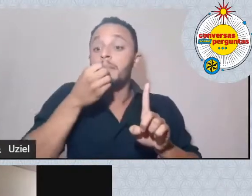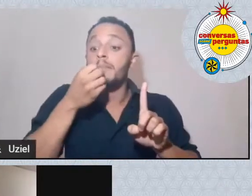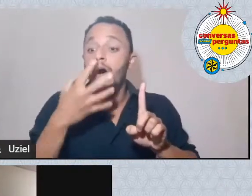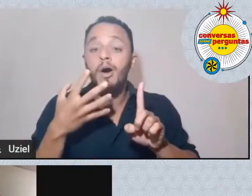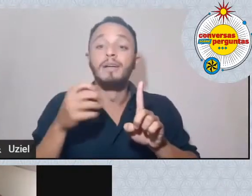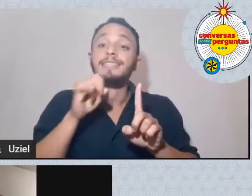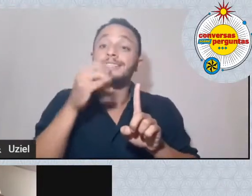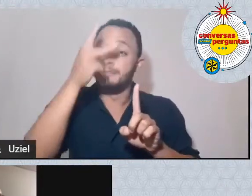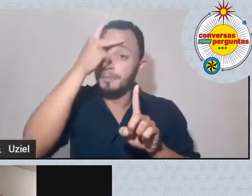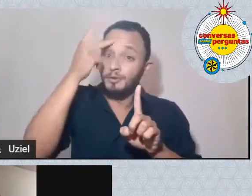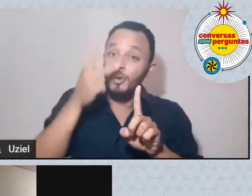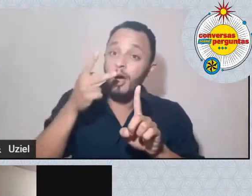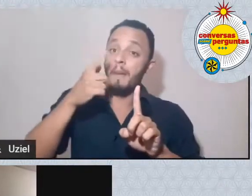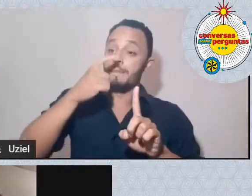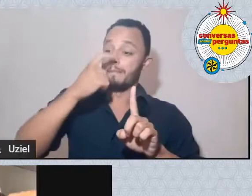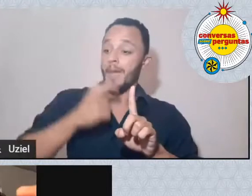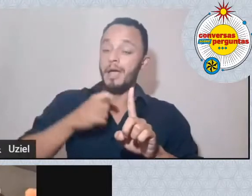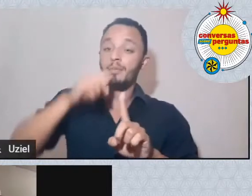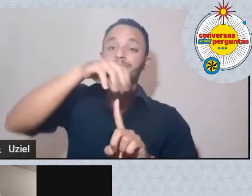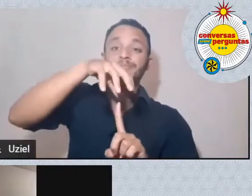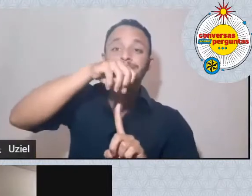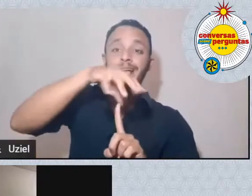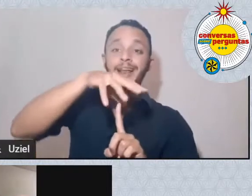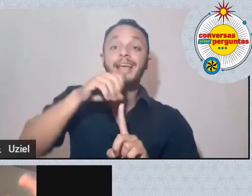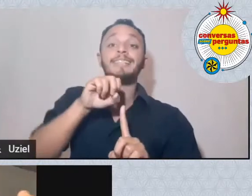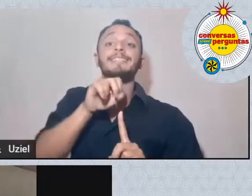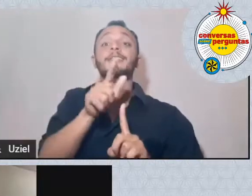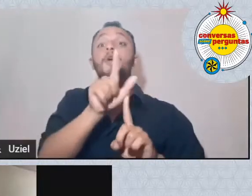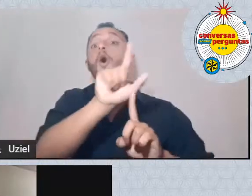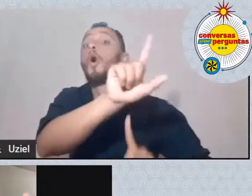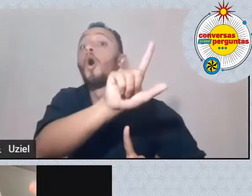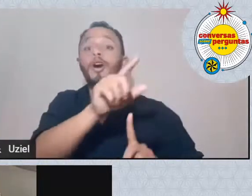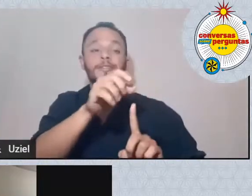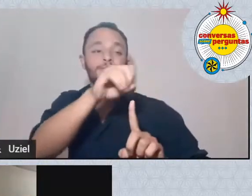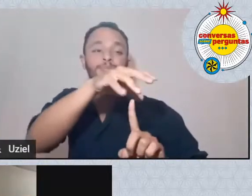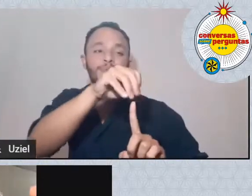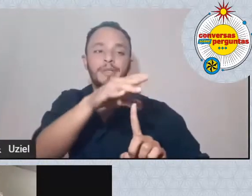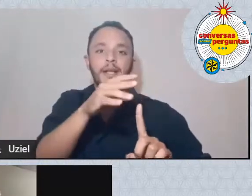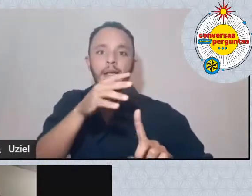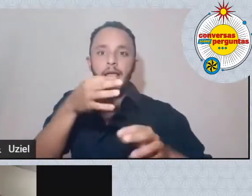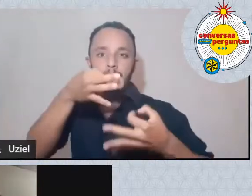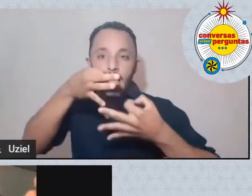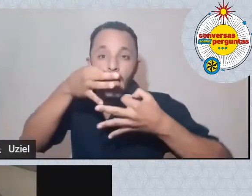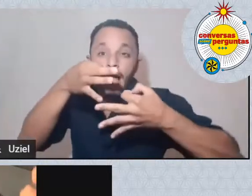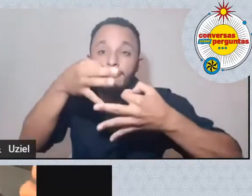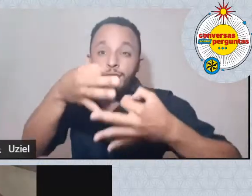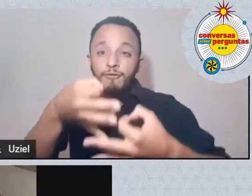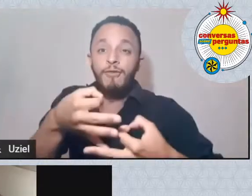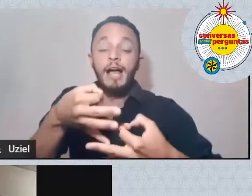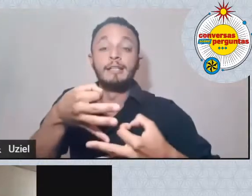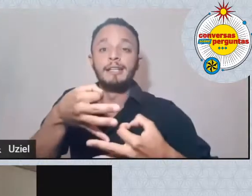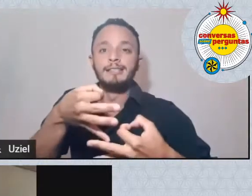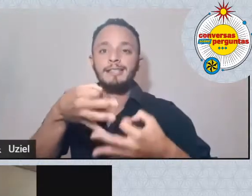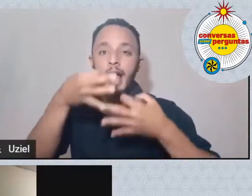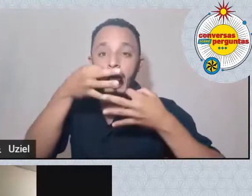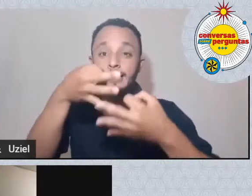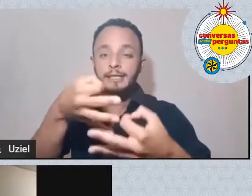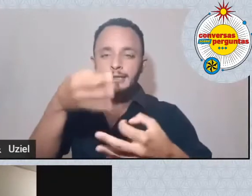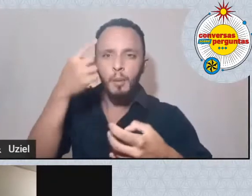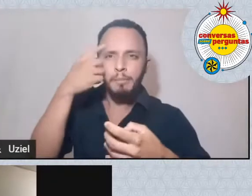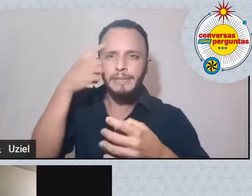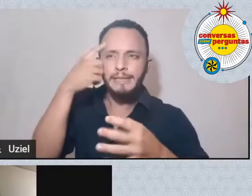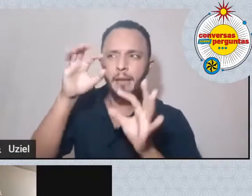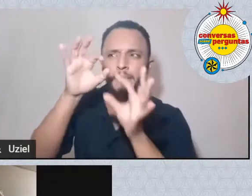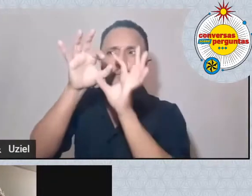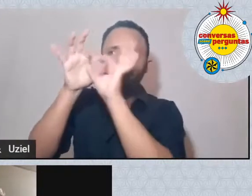outro. Você perde já aquele esforço de atenção que você está acompanhando um pensamento, daí você vai